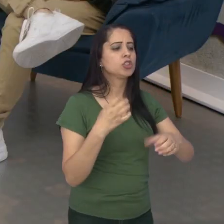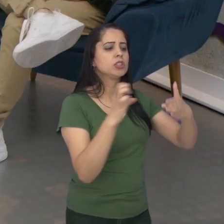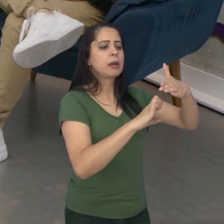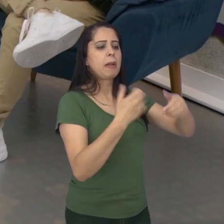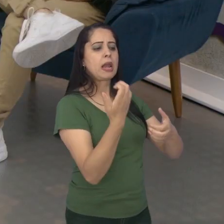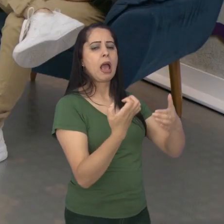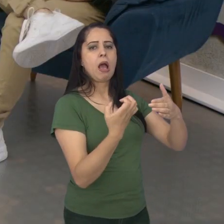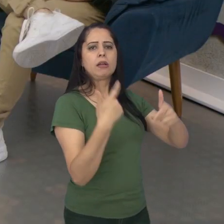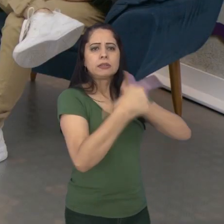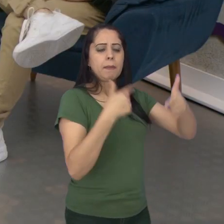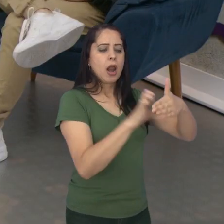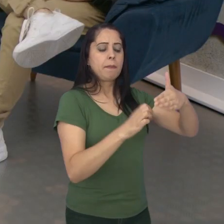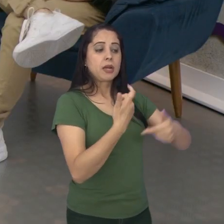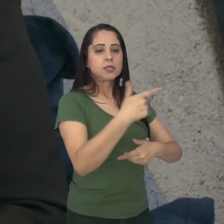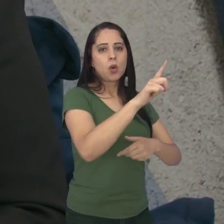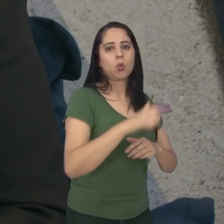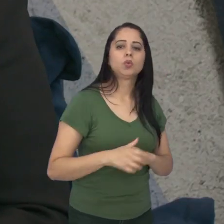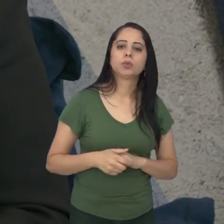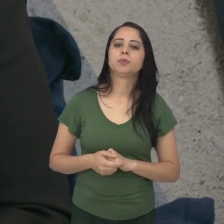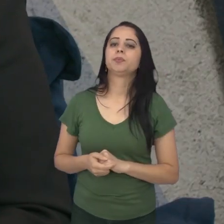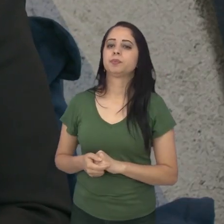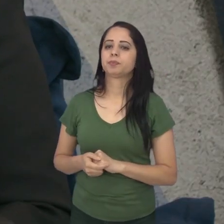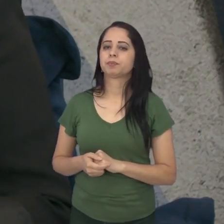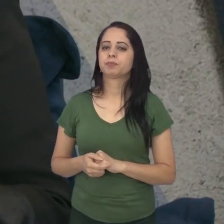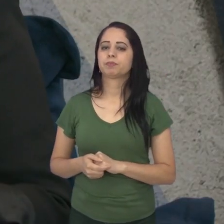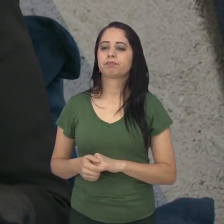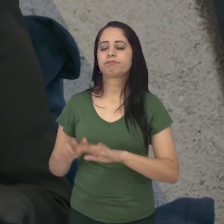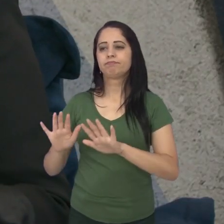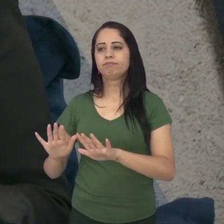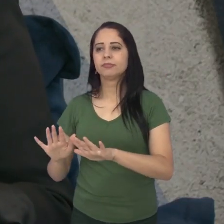esse profissional, a gente fala muito em questão da